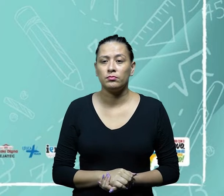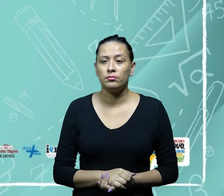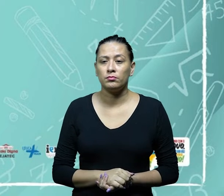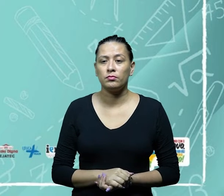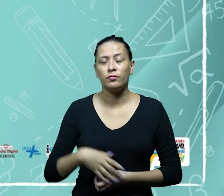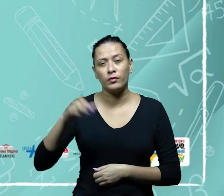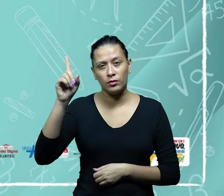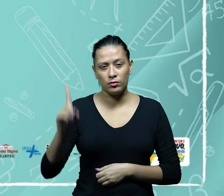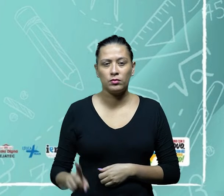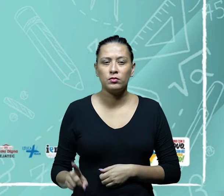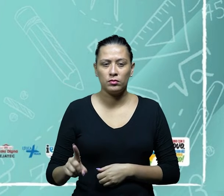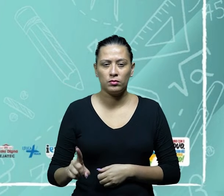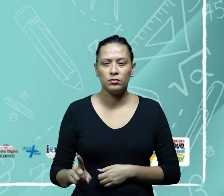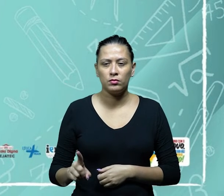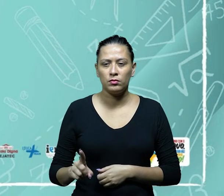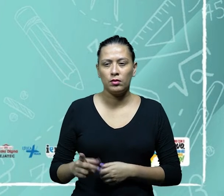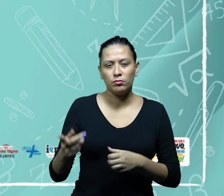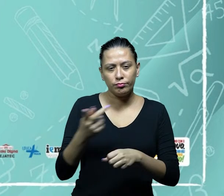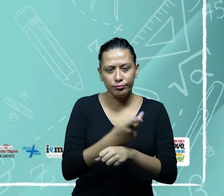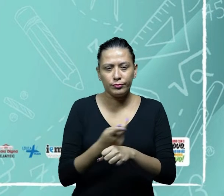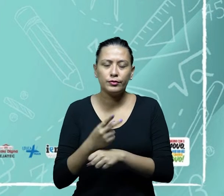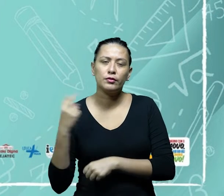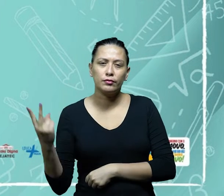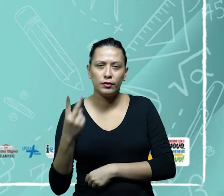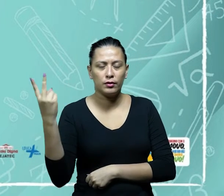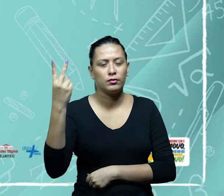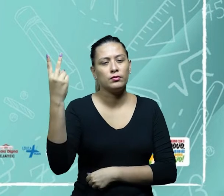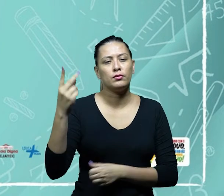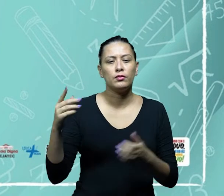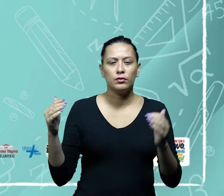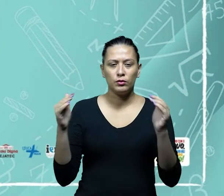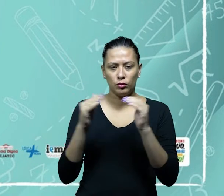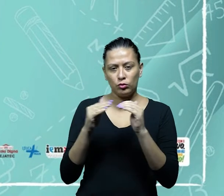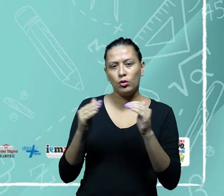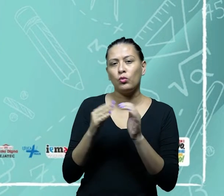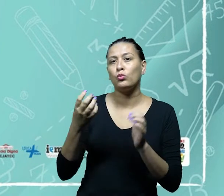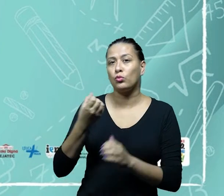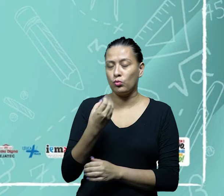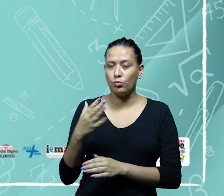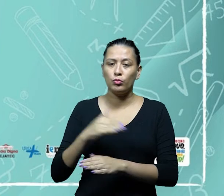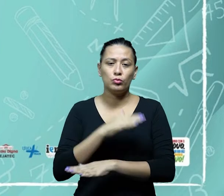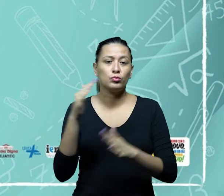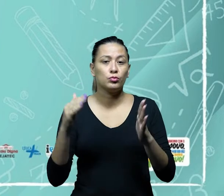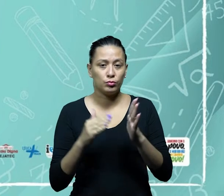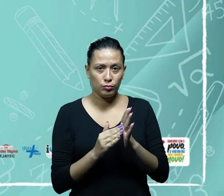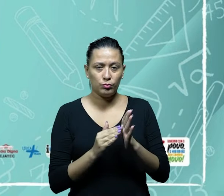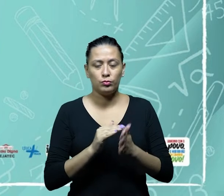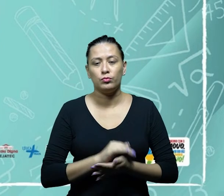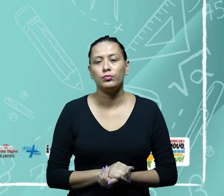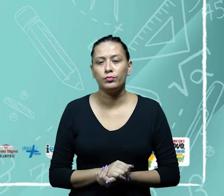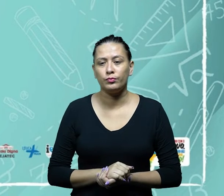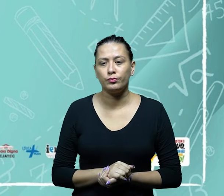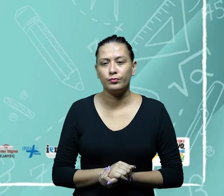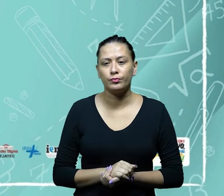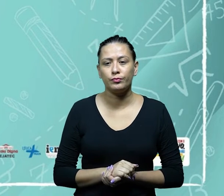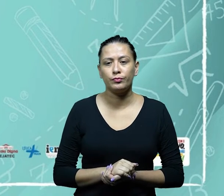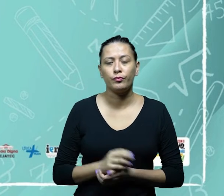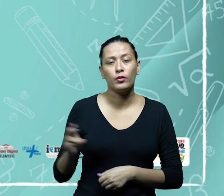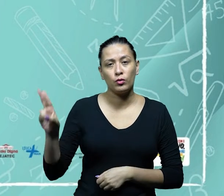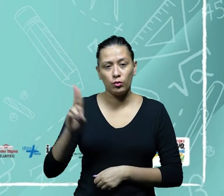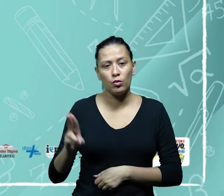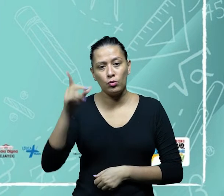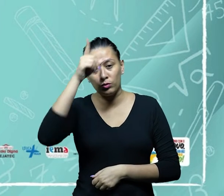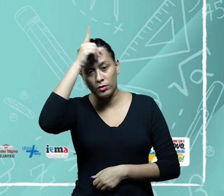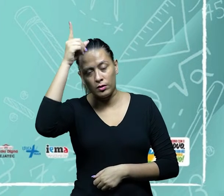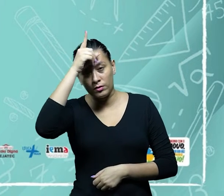valor da Norma bom o direito ele busca valores ligados ao bem comum bilateralidade a questão lógica Como